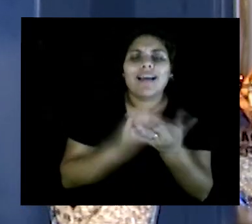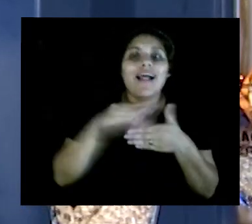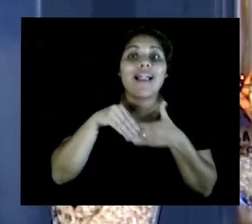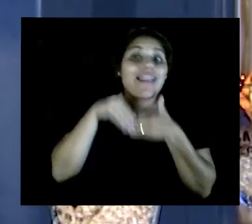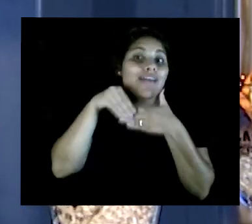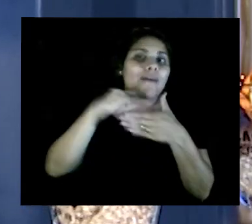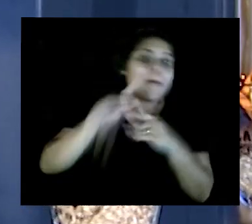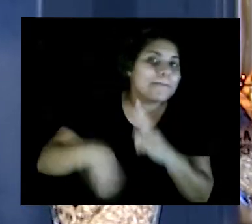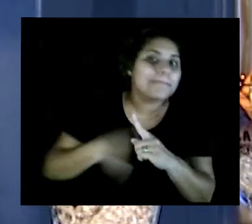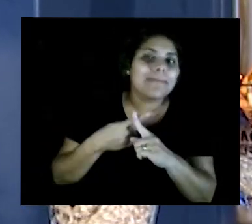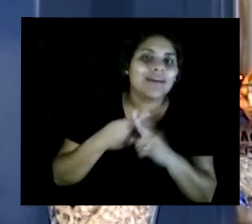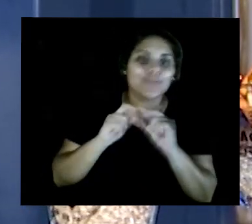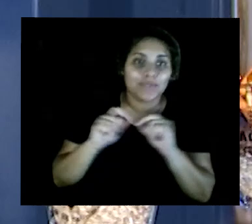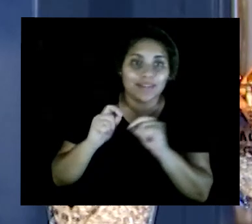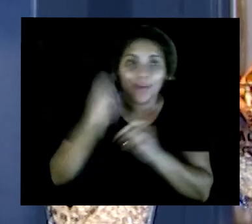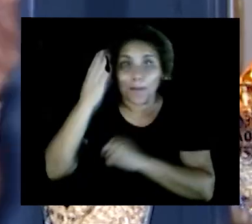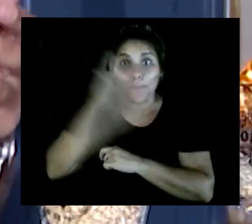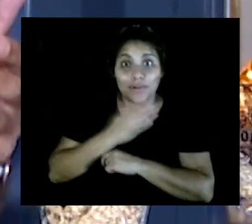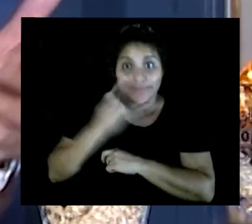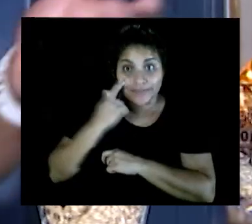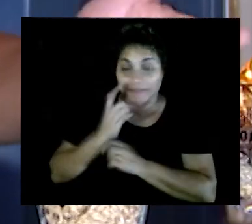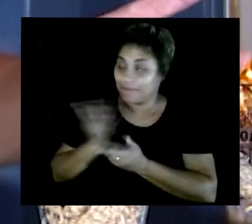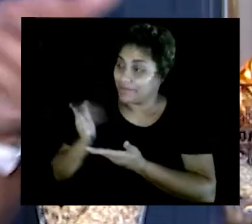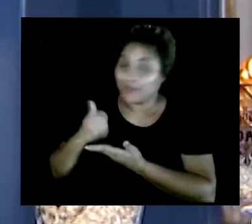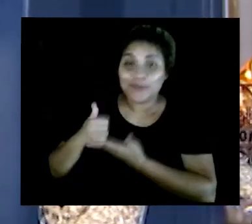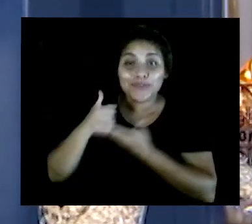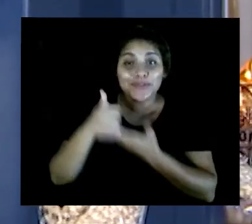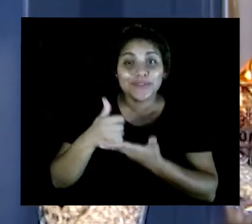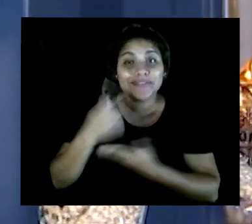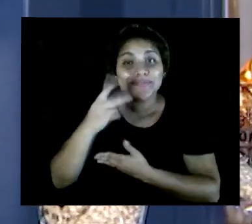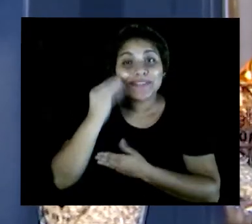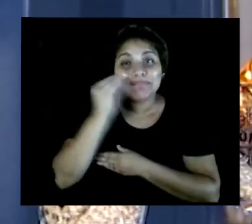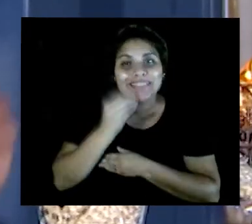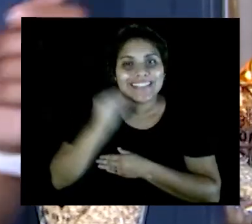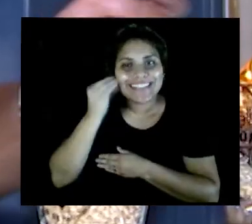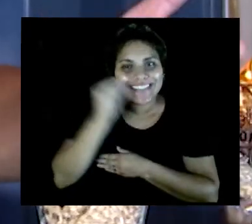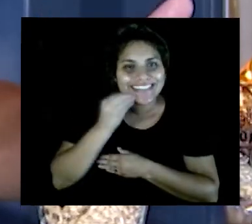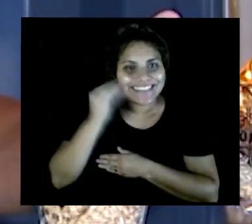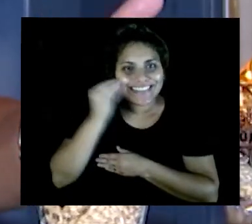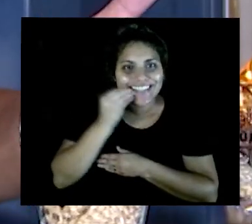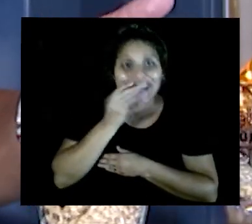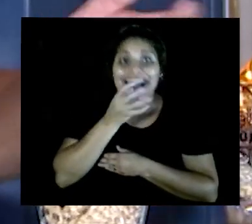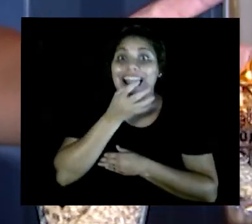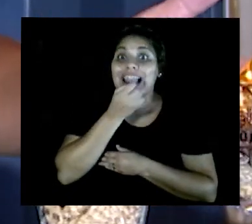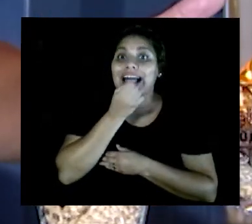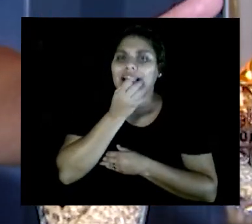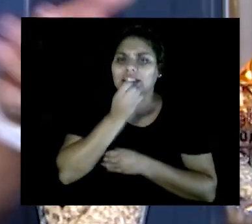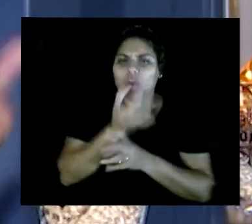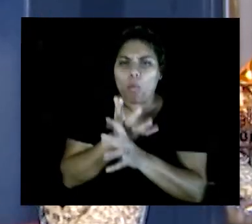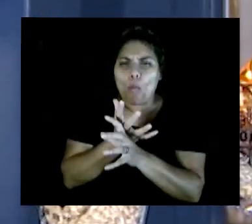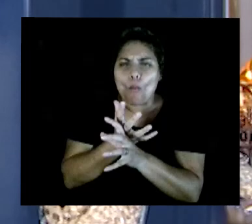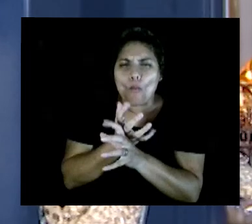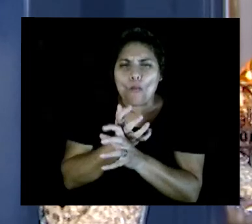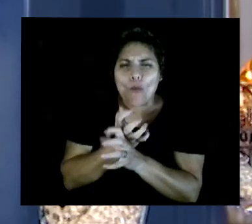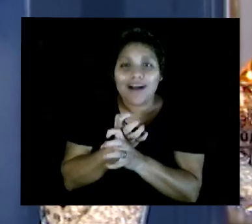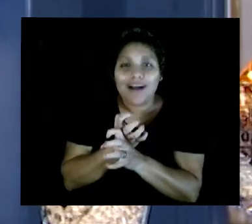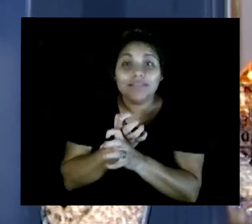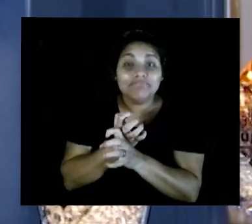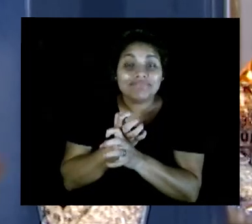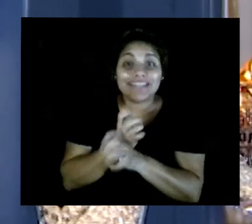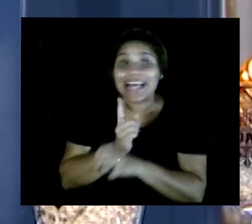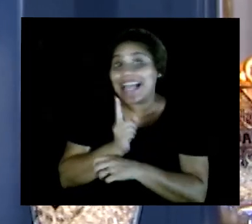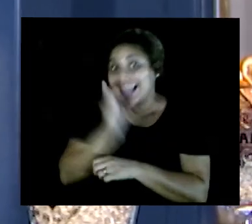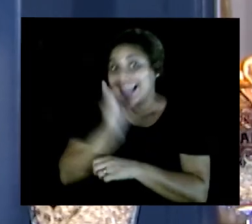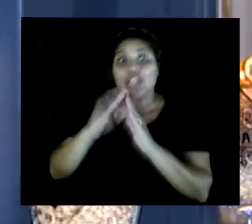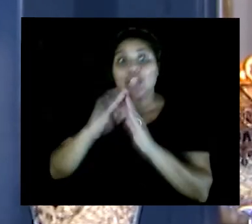entrega, para levar um pouco a mais. Como nós temos aqui, eu trouxe para essa experiência, nós temos aqui uma laranja desidratada. Na